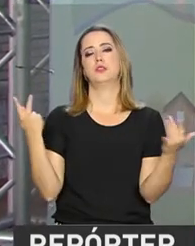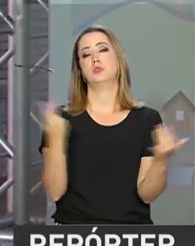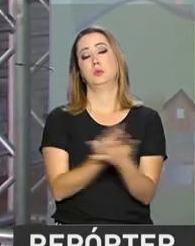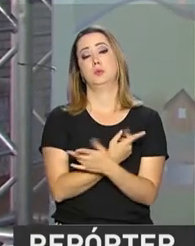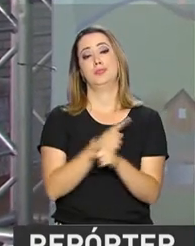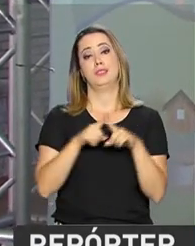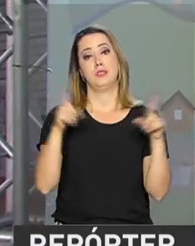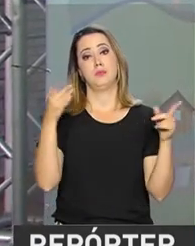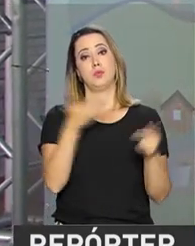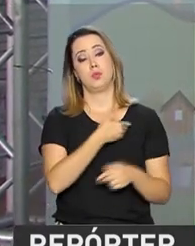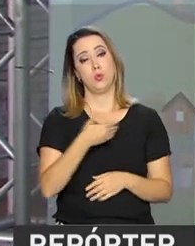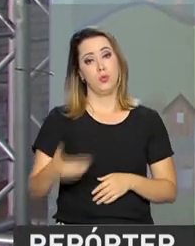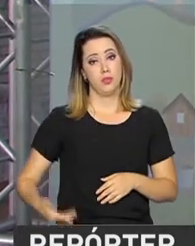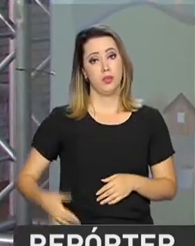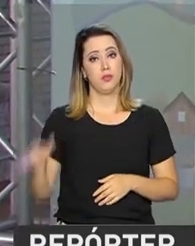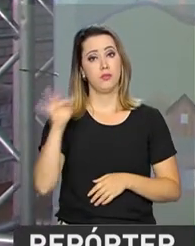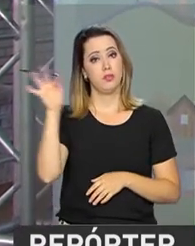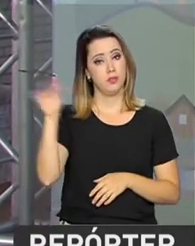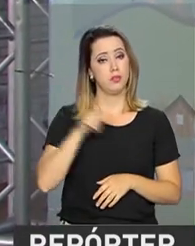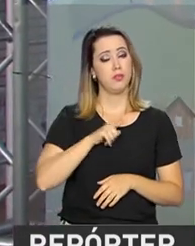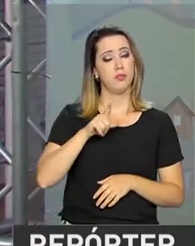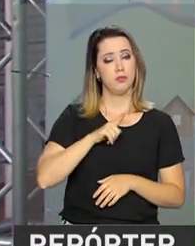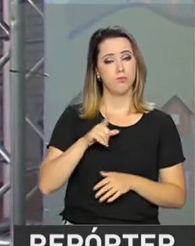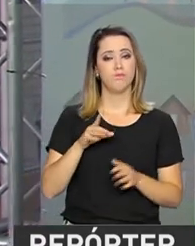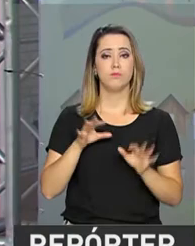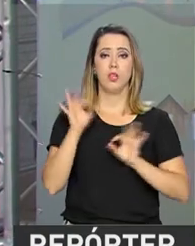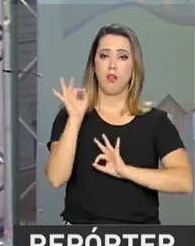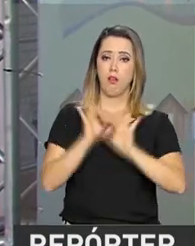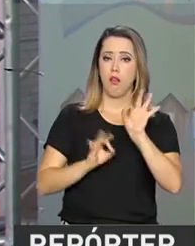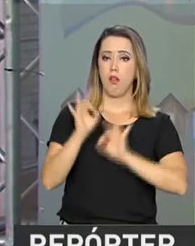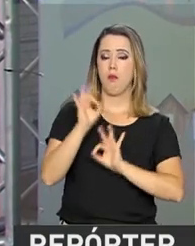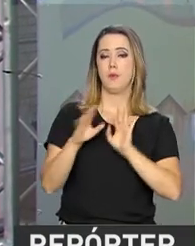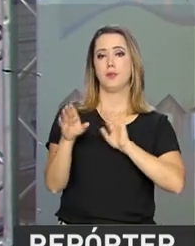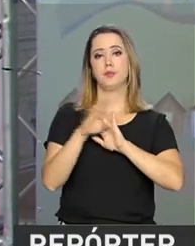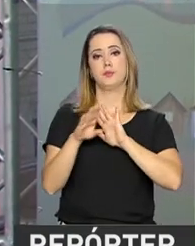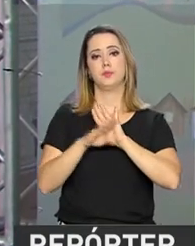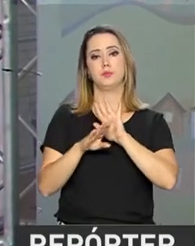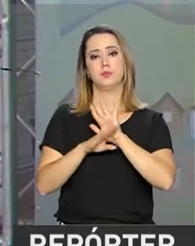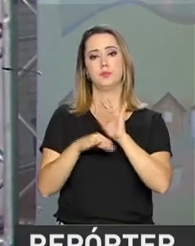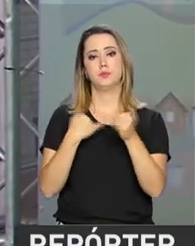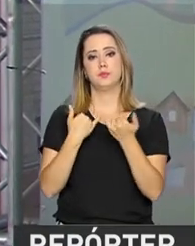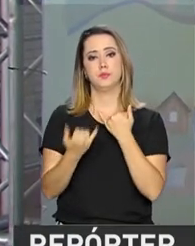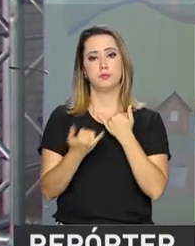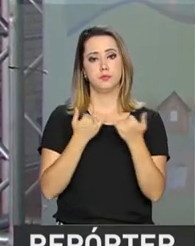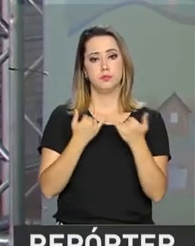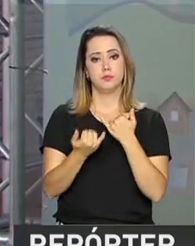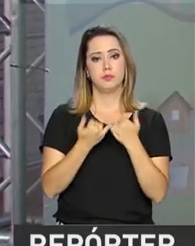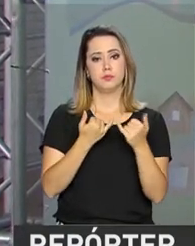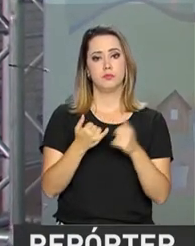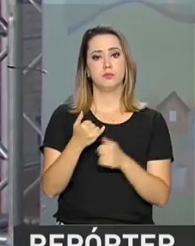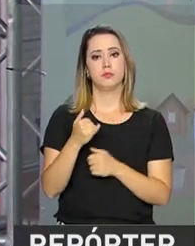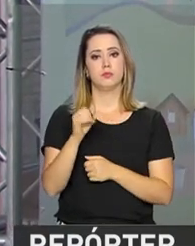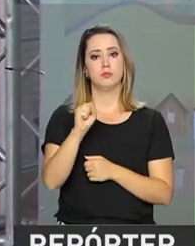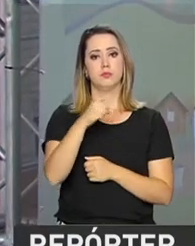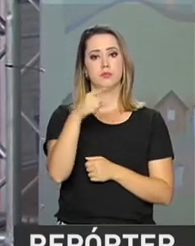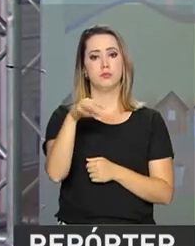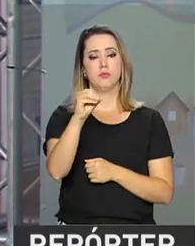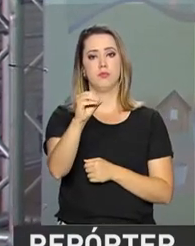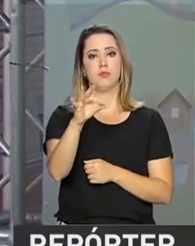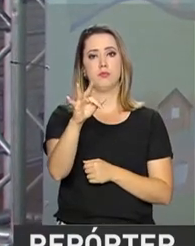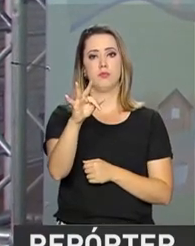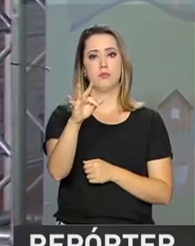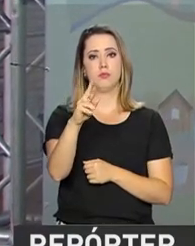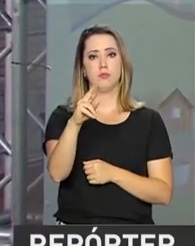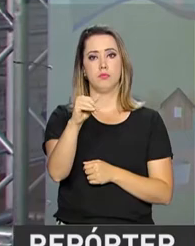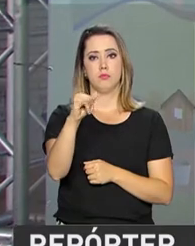governo federal tem feito, sim, alguns programas, por exemplo, na Bacia do São Francisco.